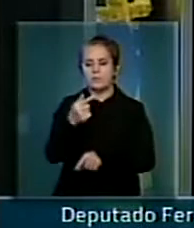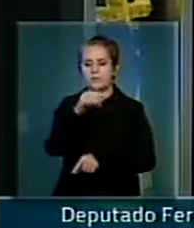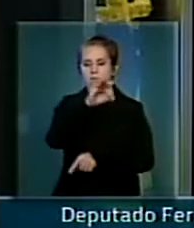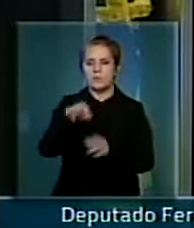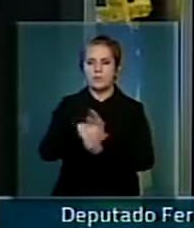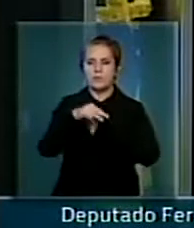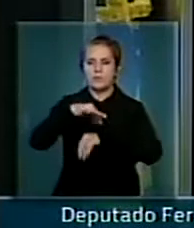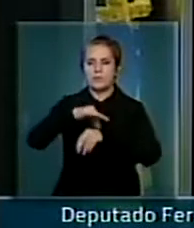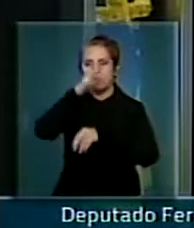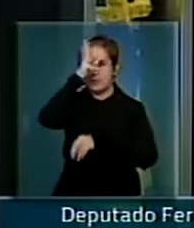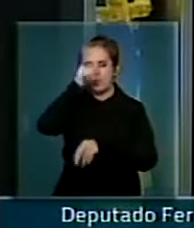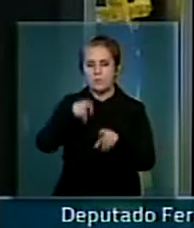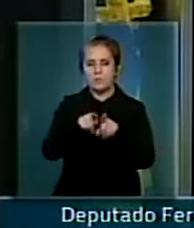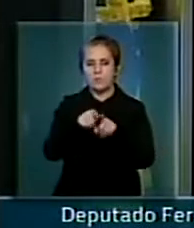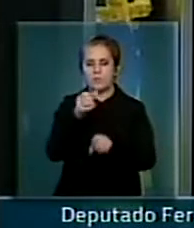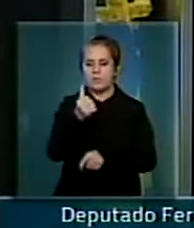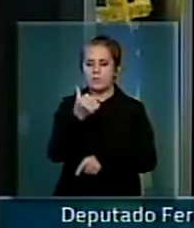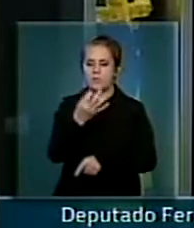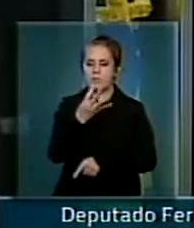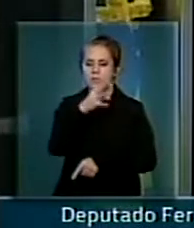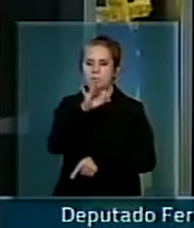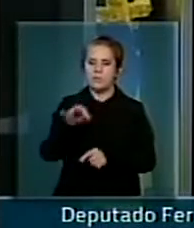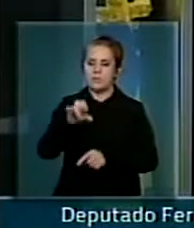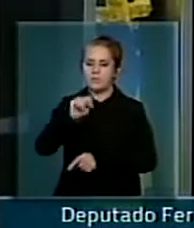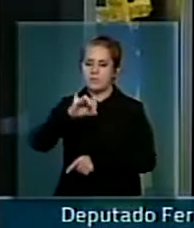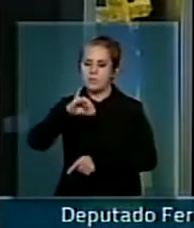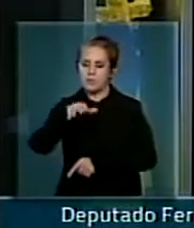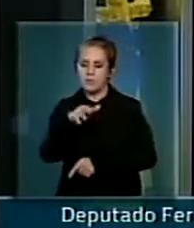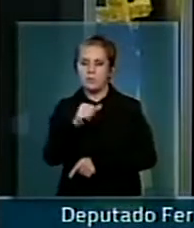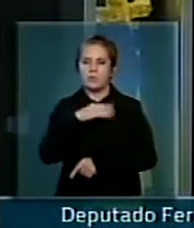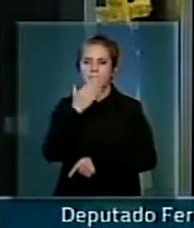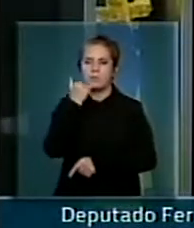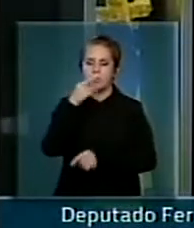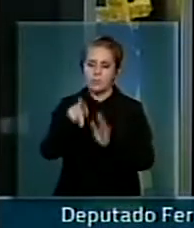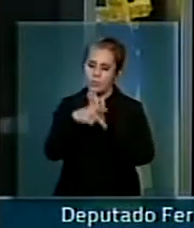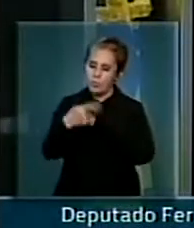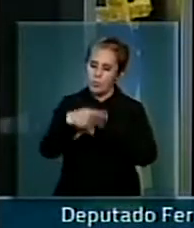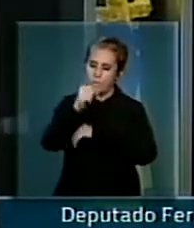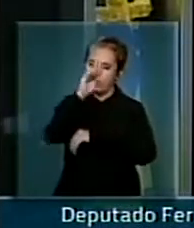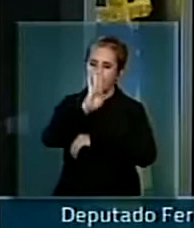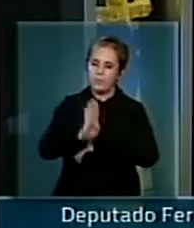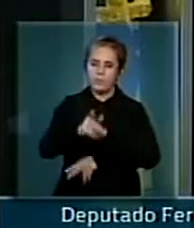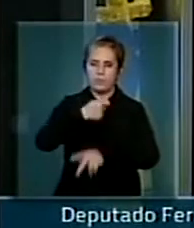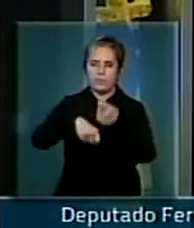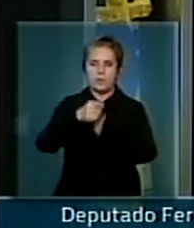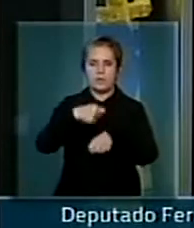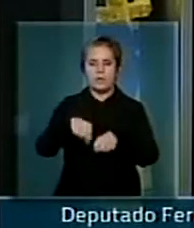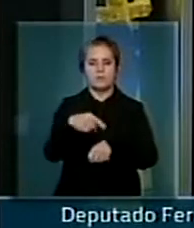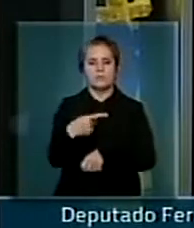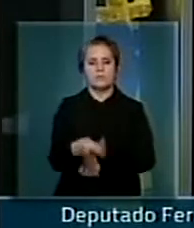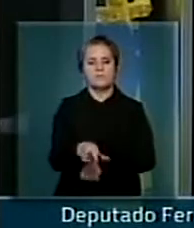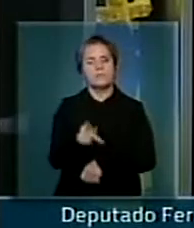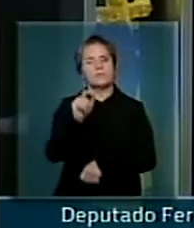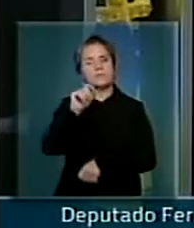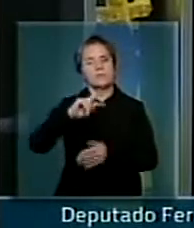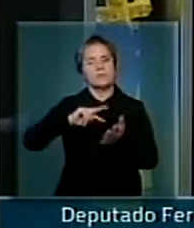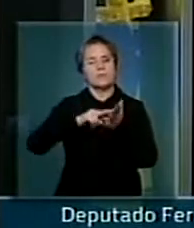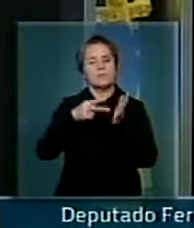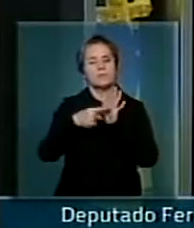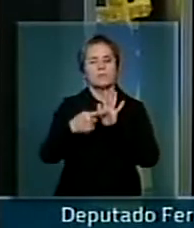de frango e 64% da soja serão absorvidos pelo mercado brasileiro, o que